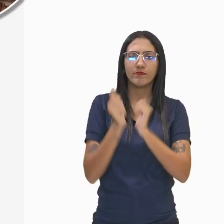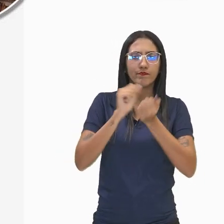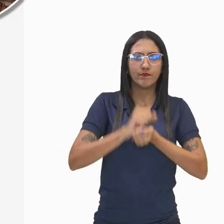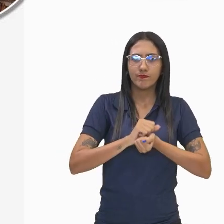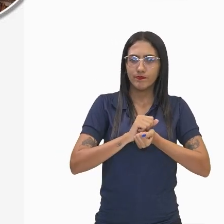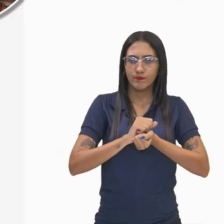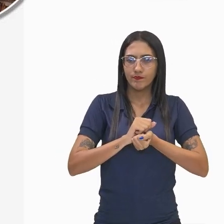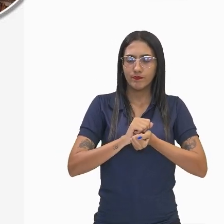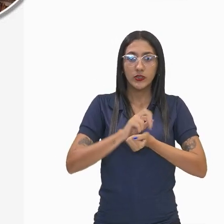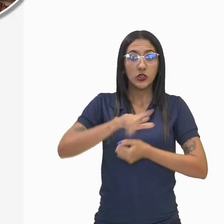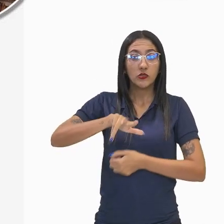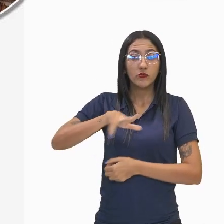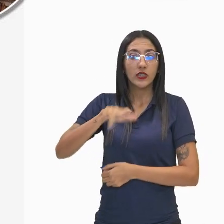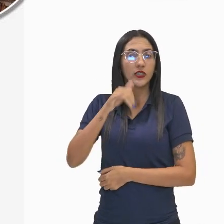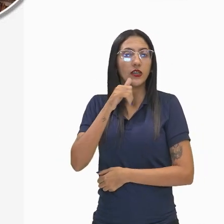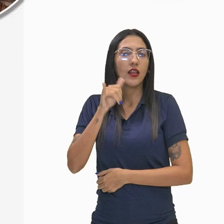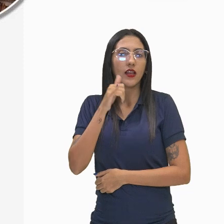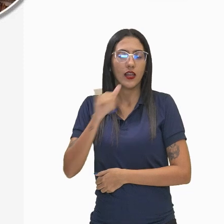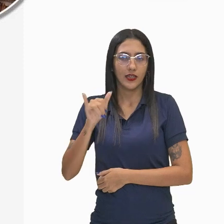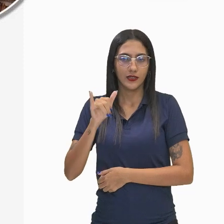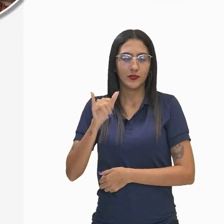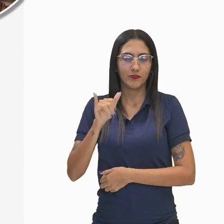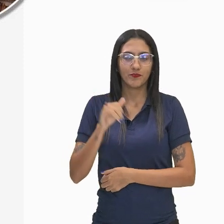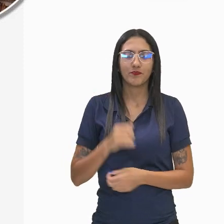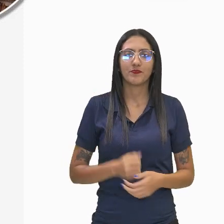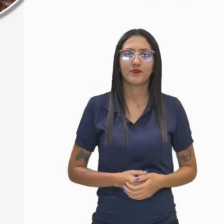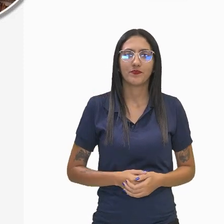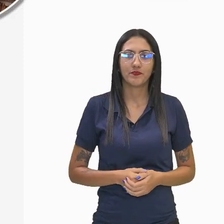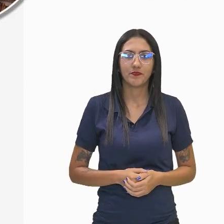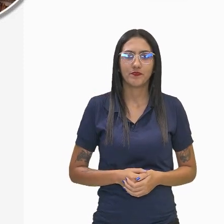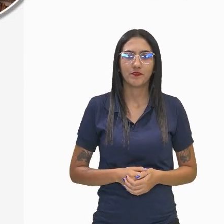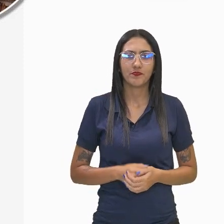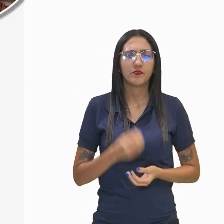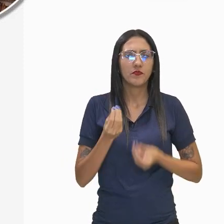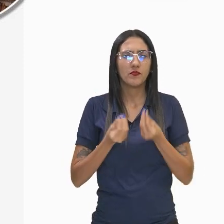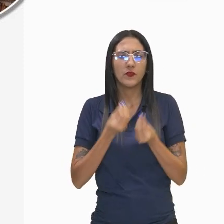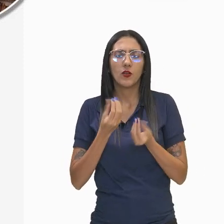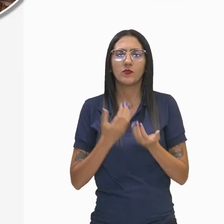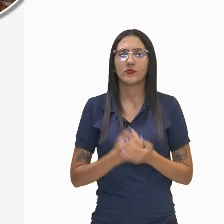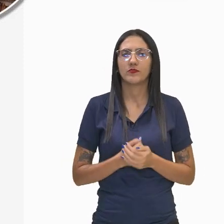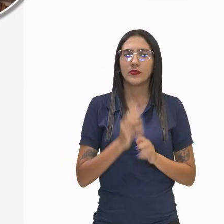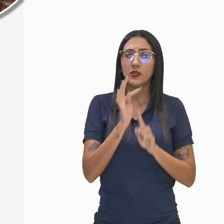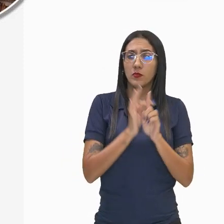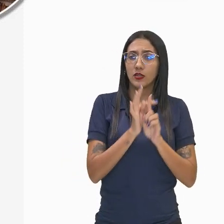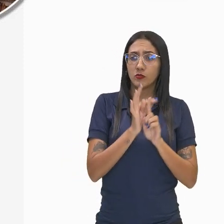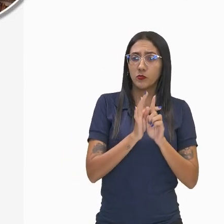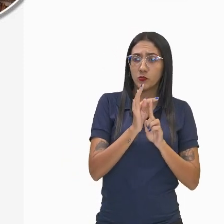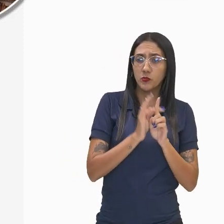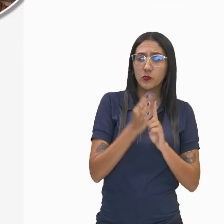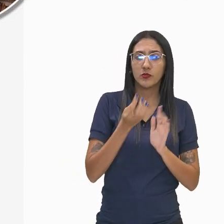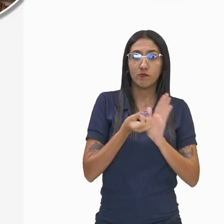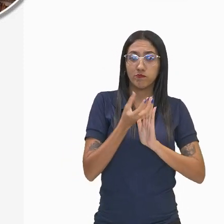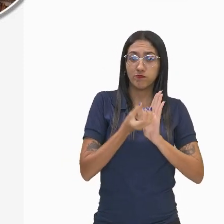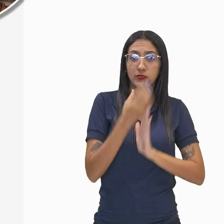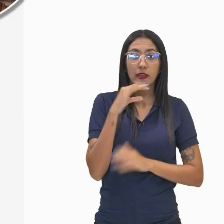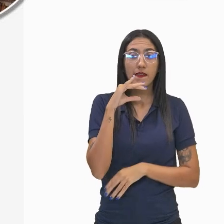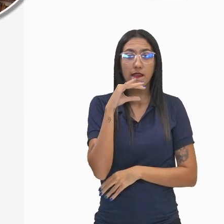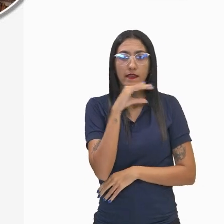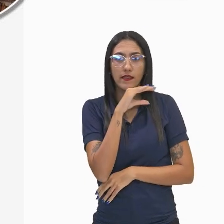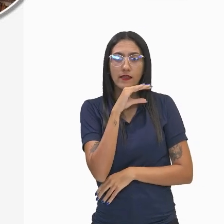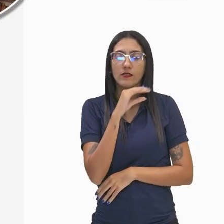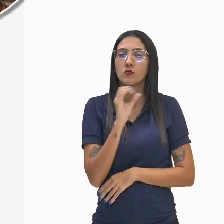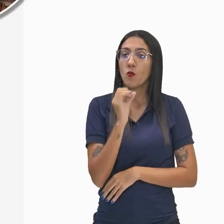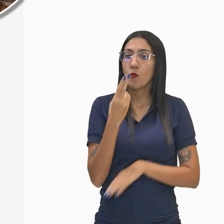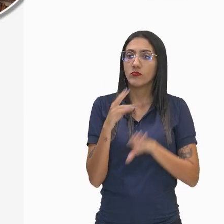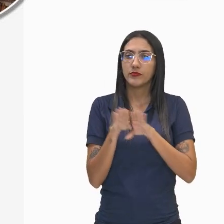que não sejam elétrica, né? Ou seja, como a energia térmica, gerando calor, ou